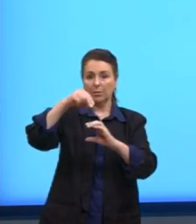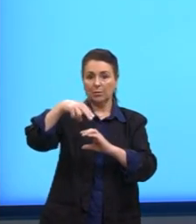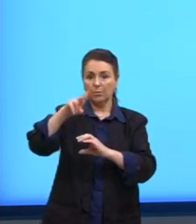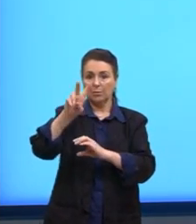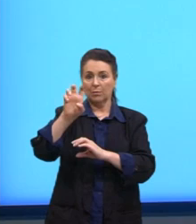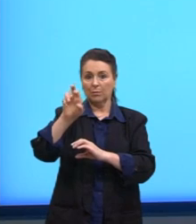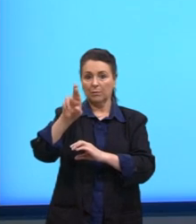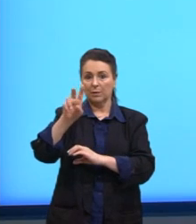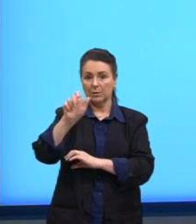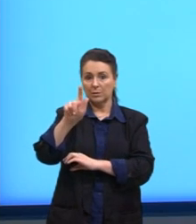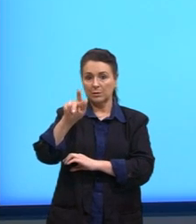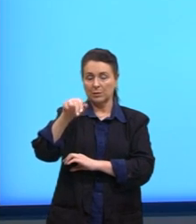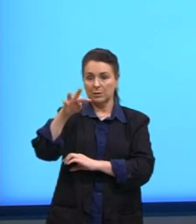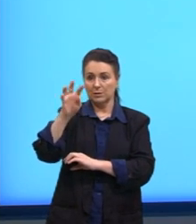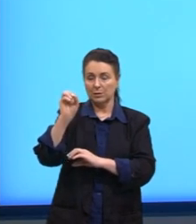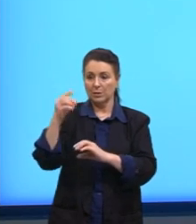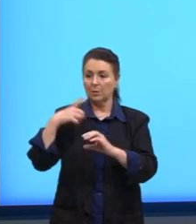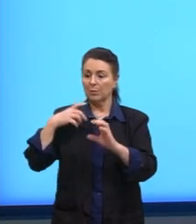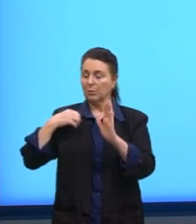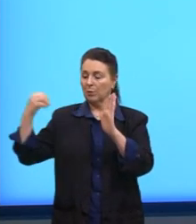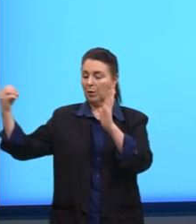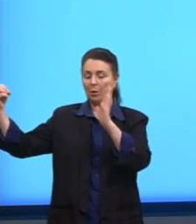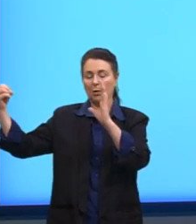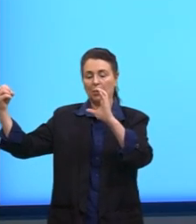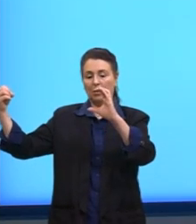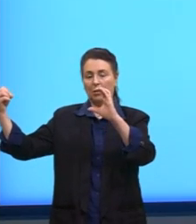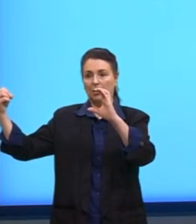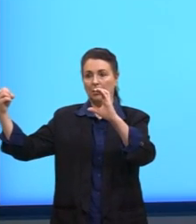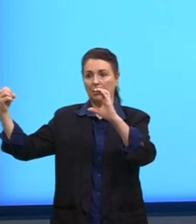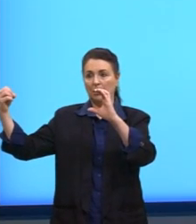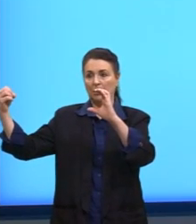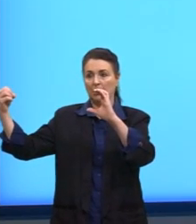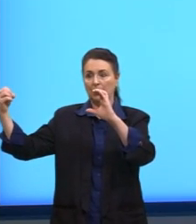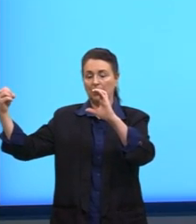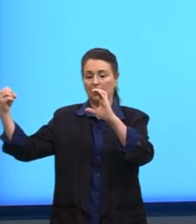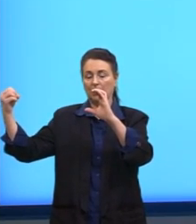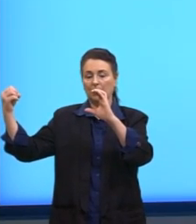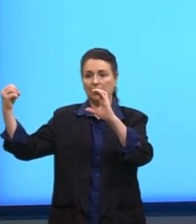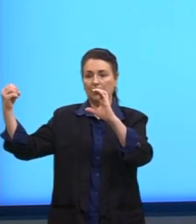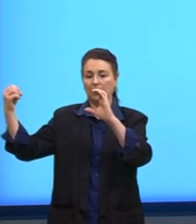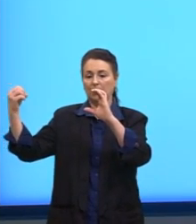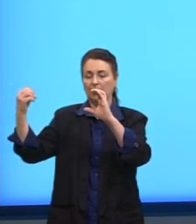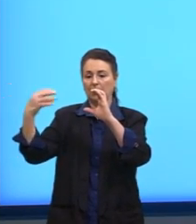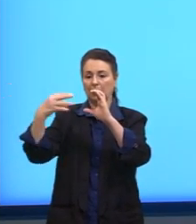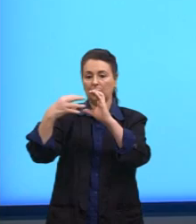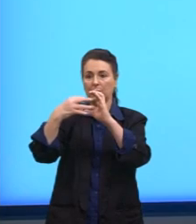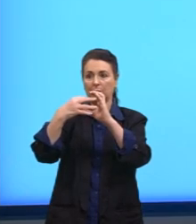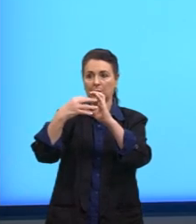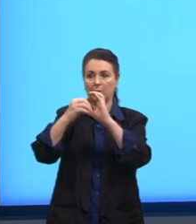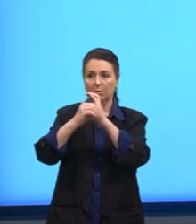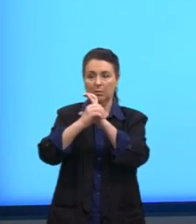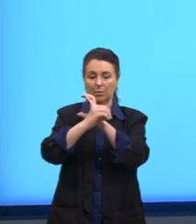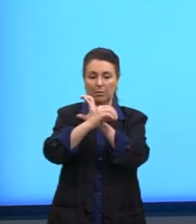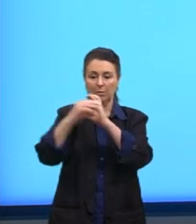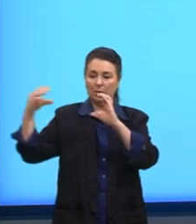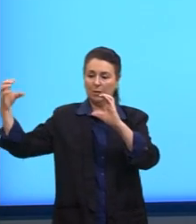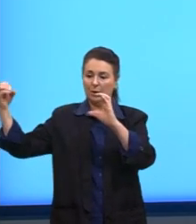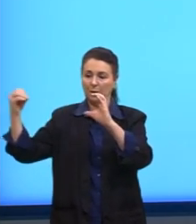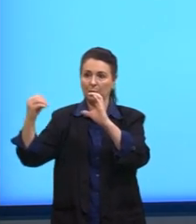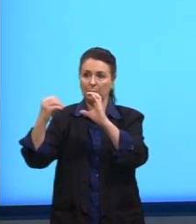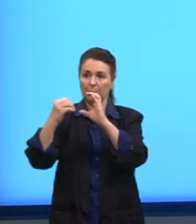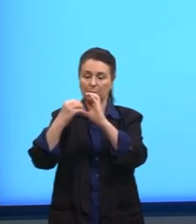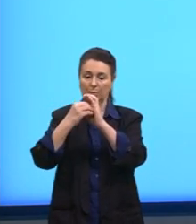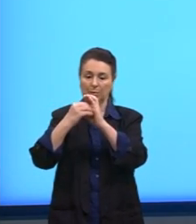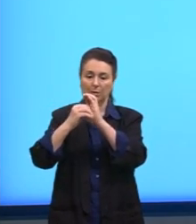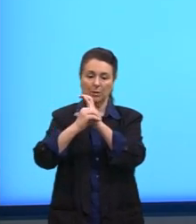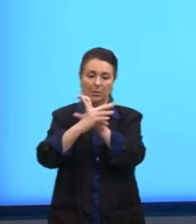nela eles vão ser refratados né E vão Seguir em direção ao que a gente chama de foco é esse ponto